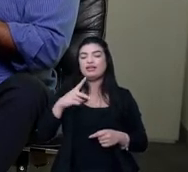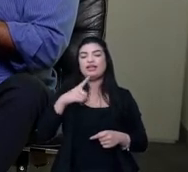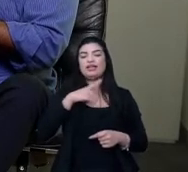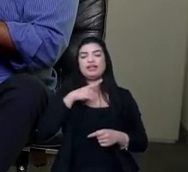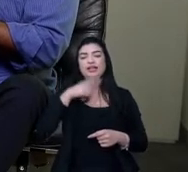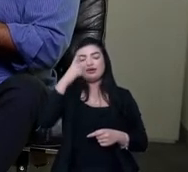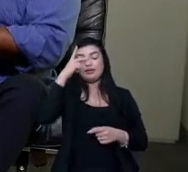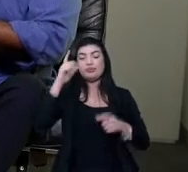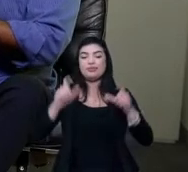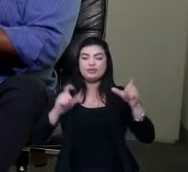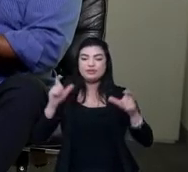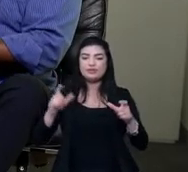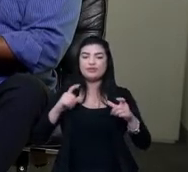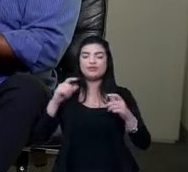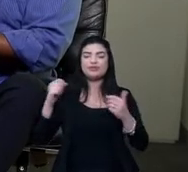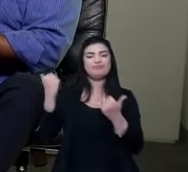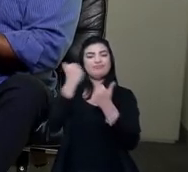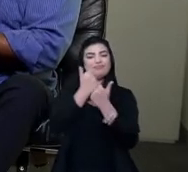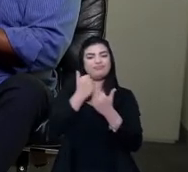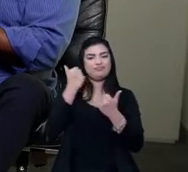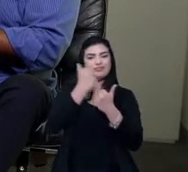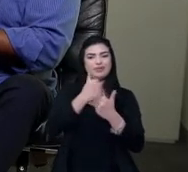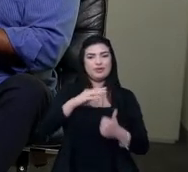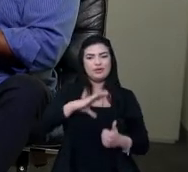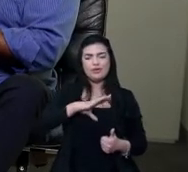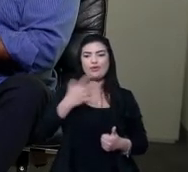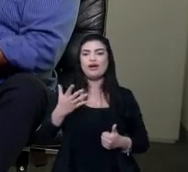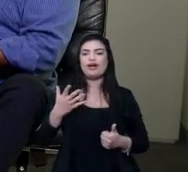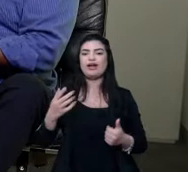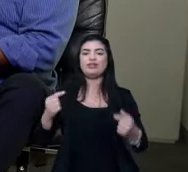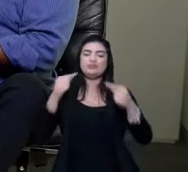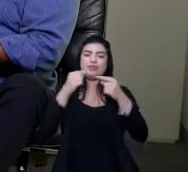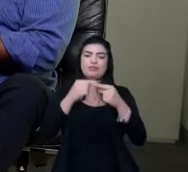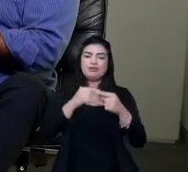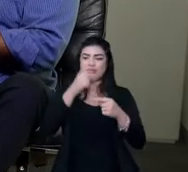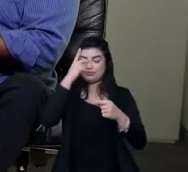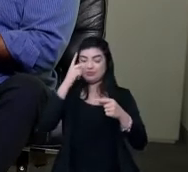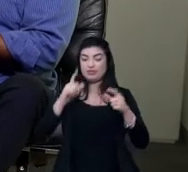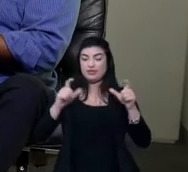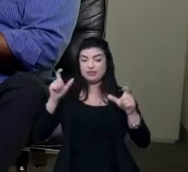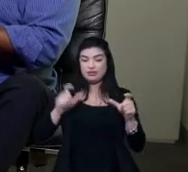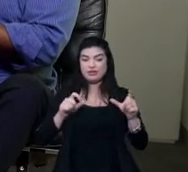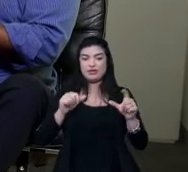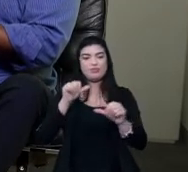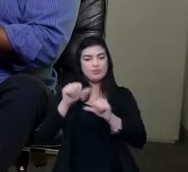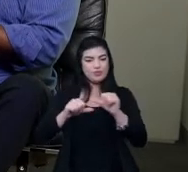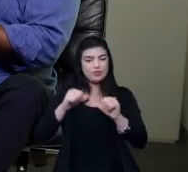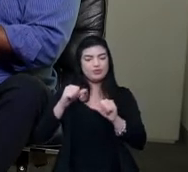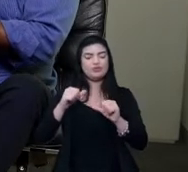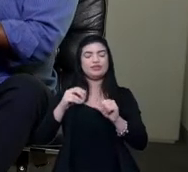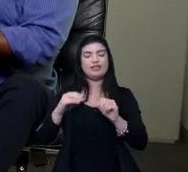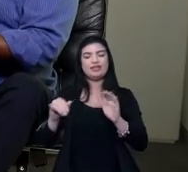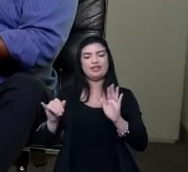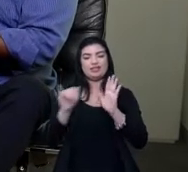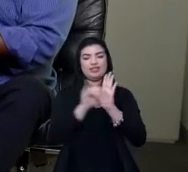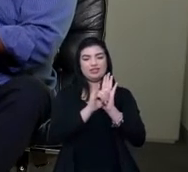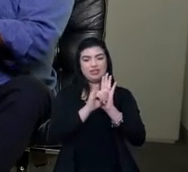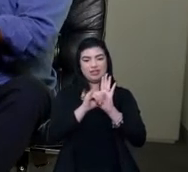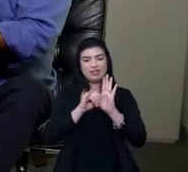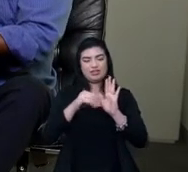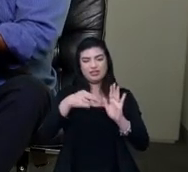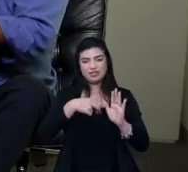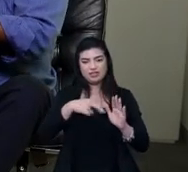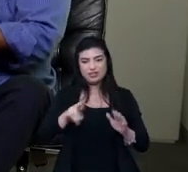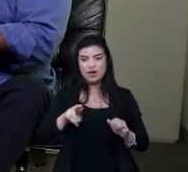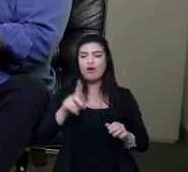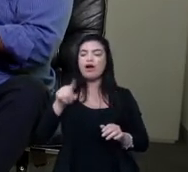poder se constituir como pessoas. Então, assim, eu acho que é formador de identidade a religiosidade, e isso me interessa,